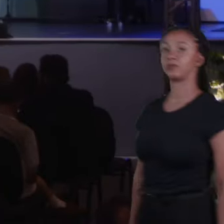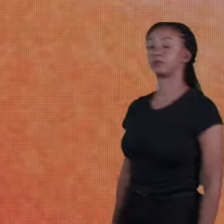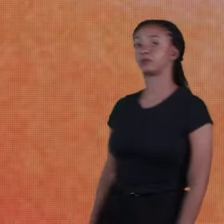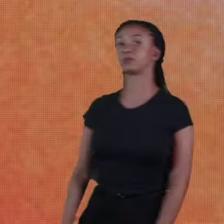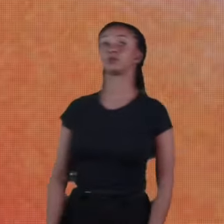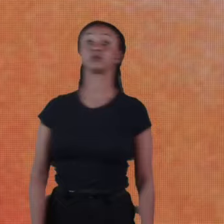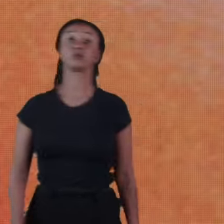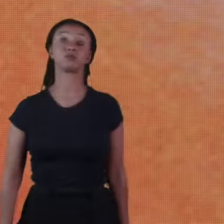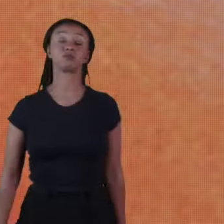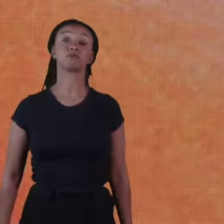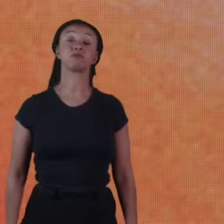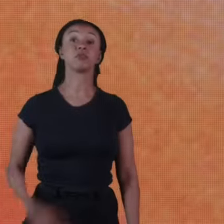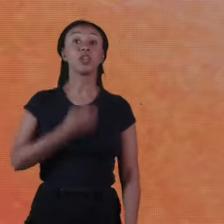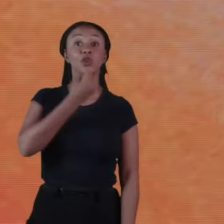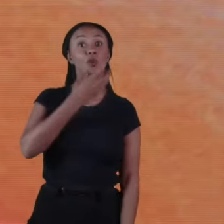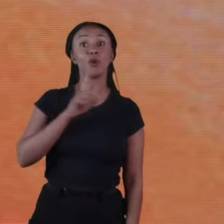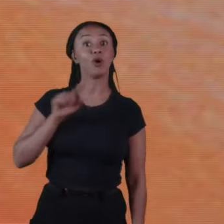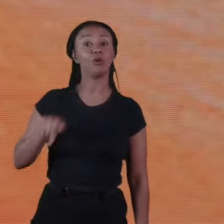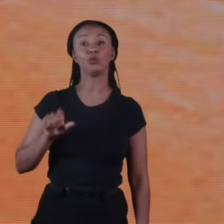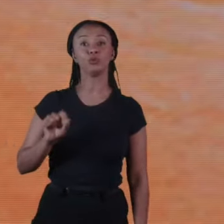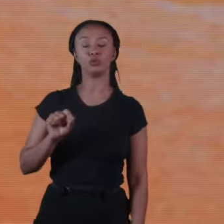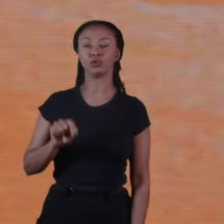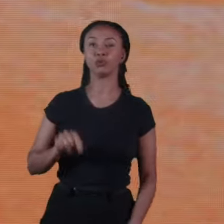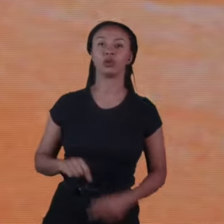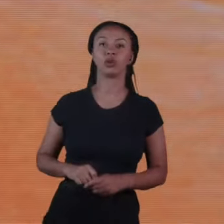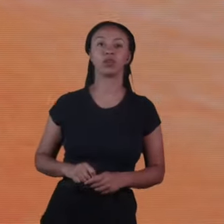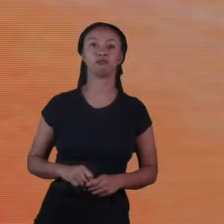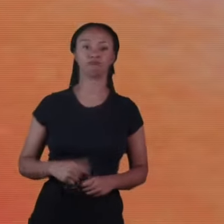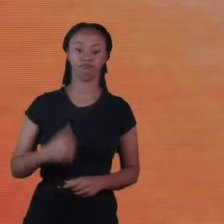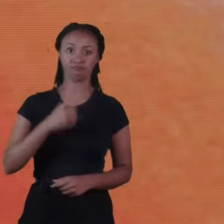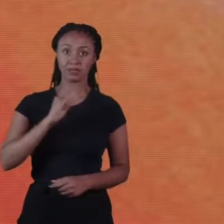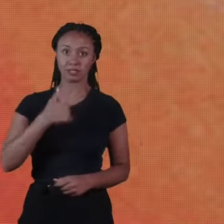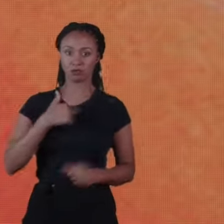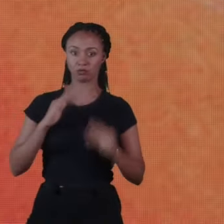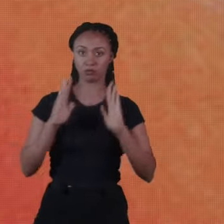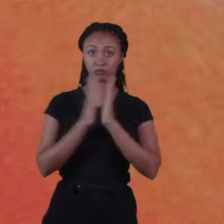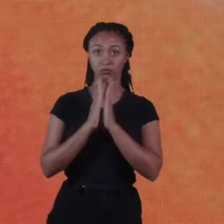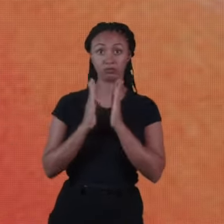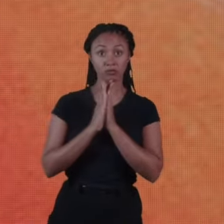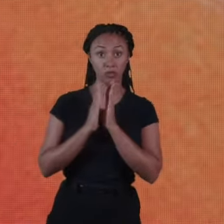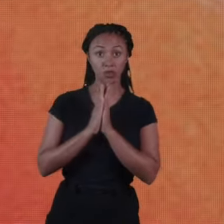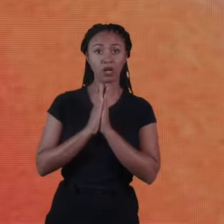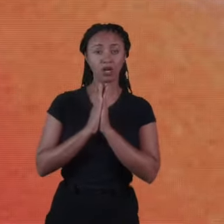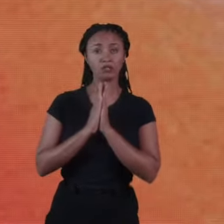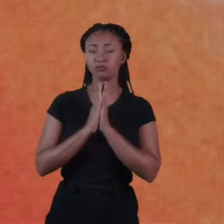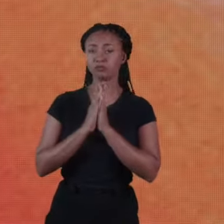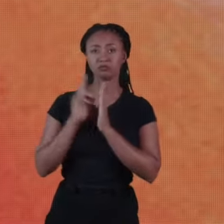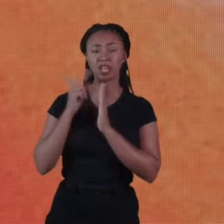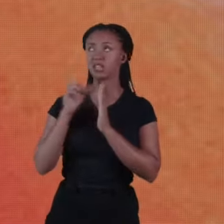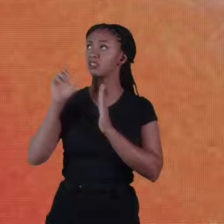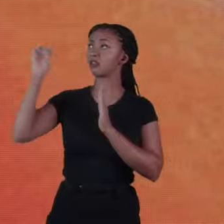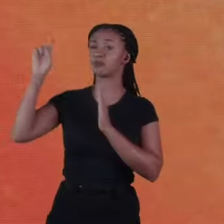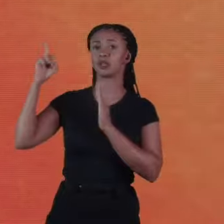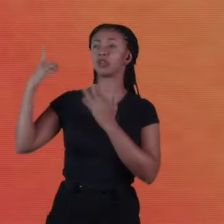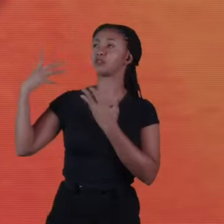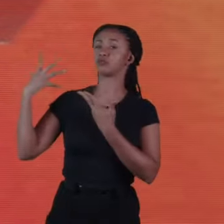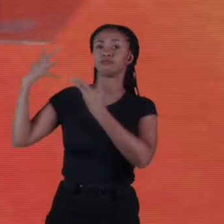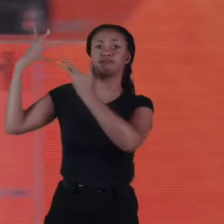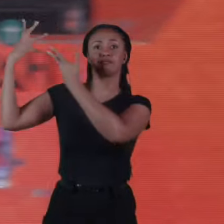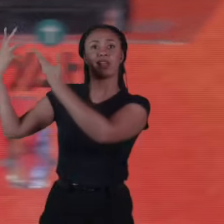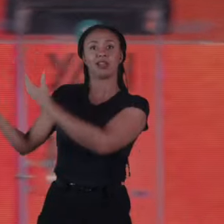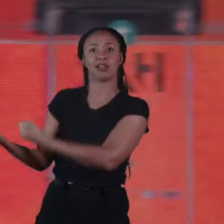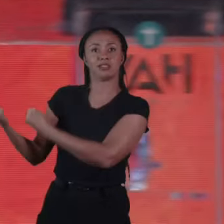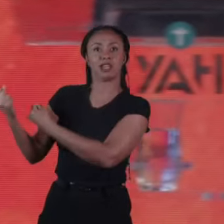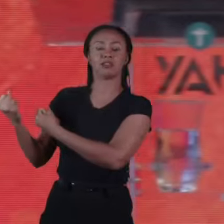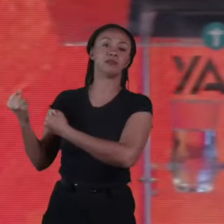E a bênção disso é saber que a minha oração, ela sempre chega na presença de Deus. Ela